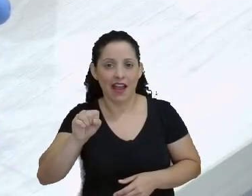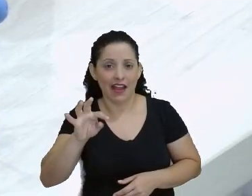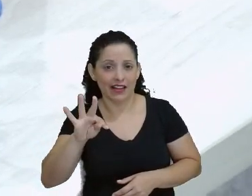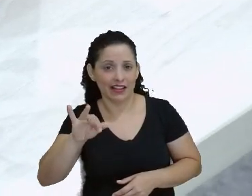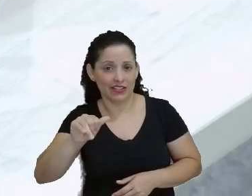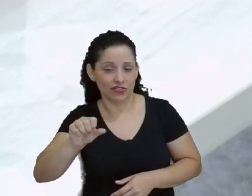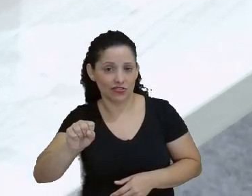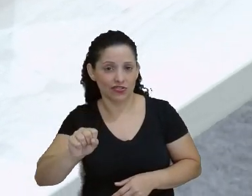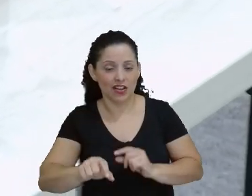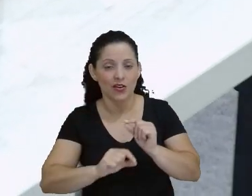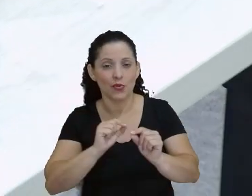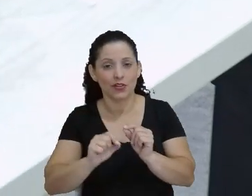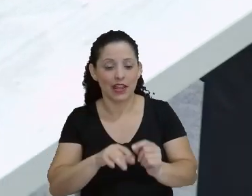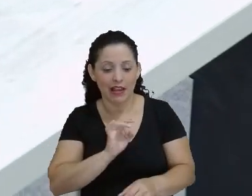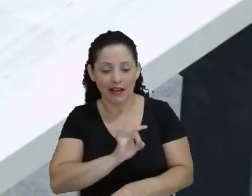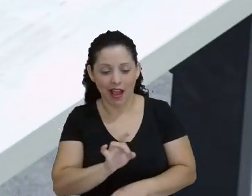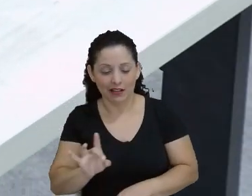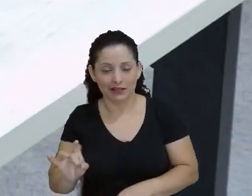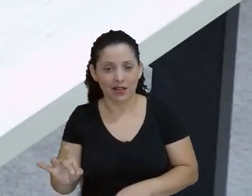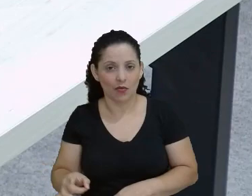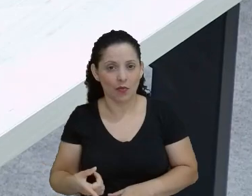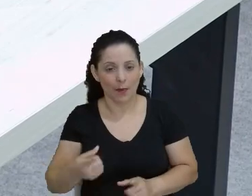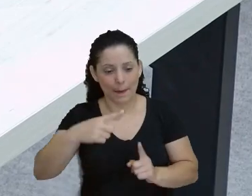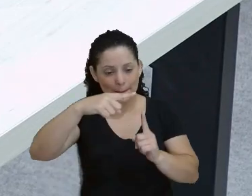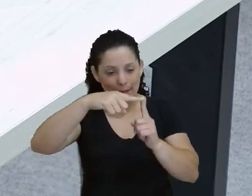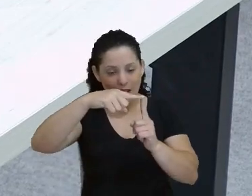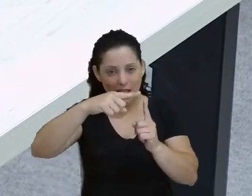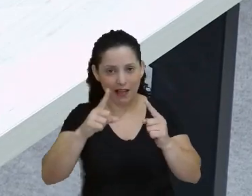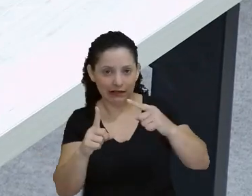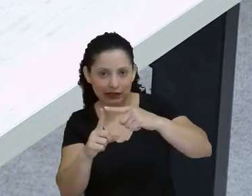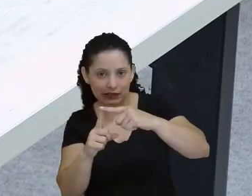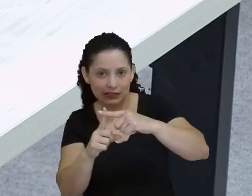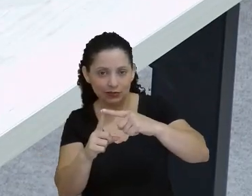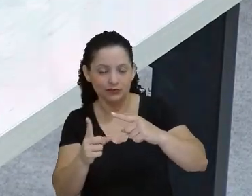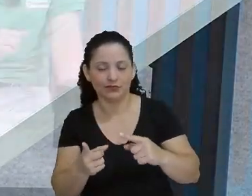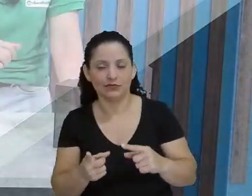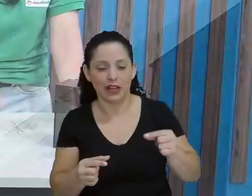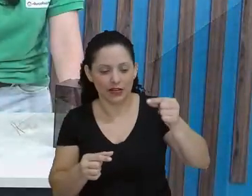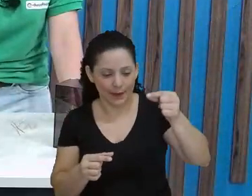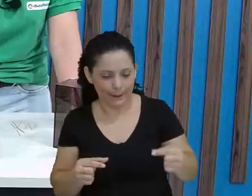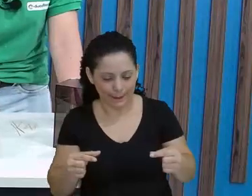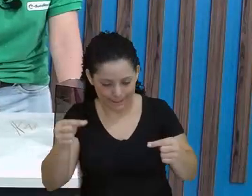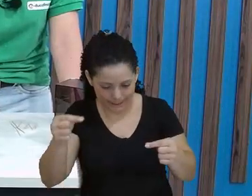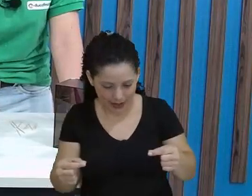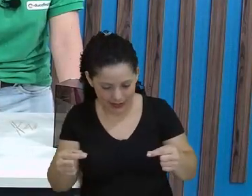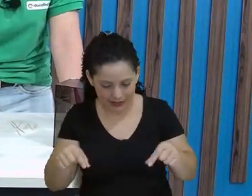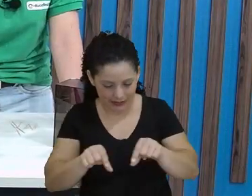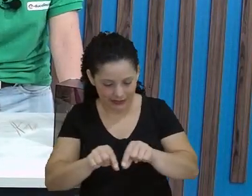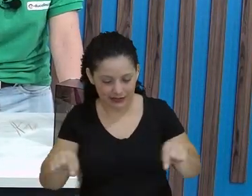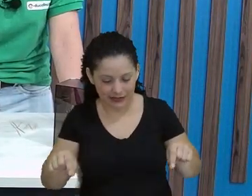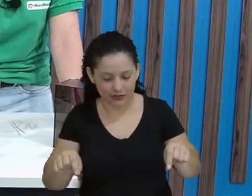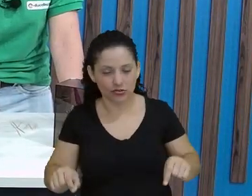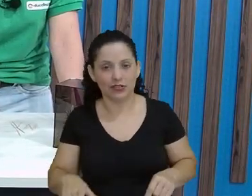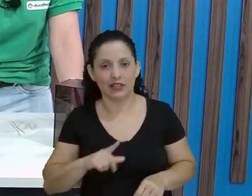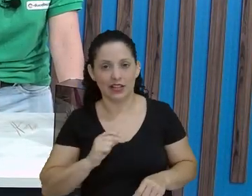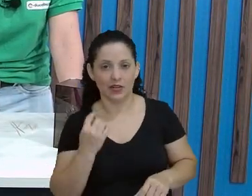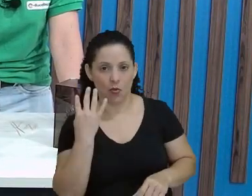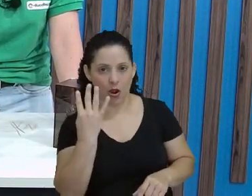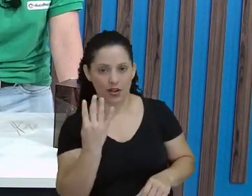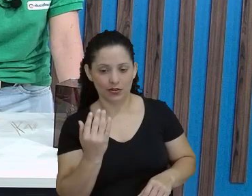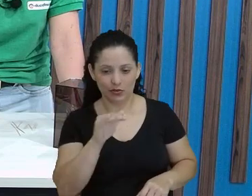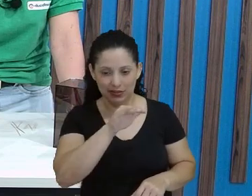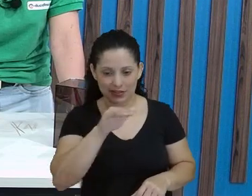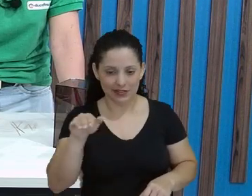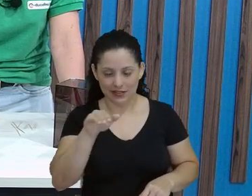desse que eu utilizei. Eu tenho 4 arestas em cima, 4 arestas embaixo, que